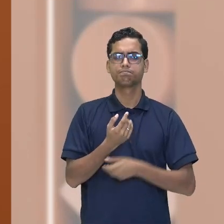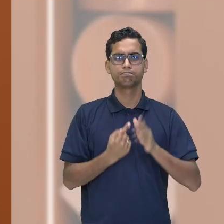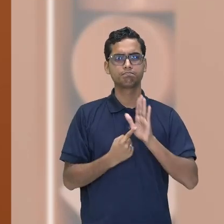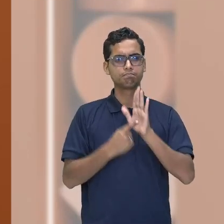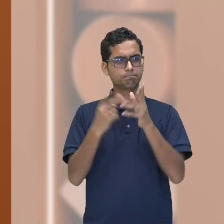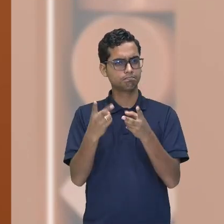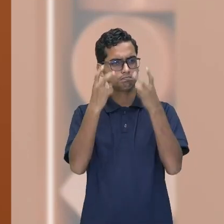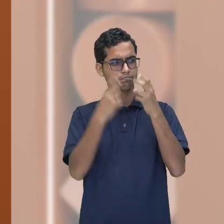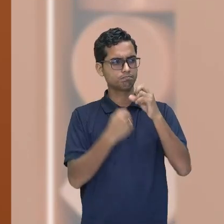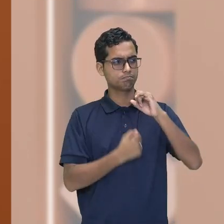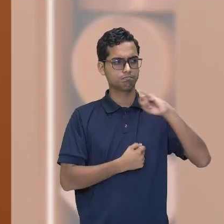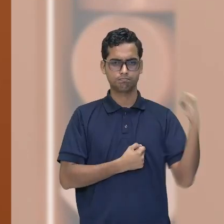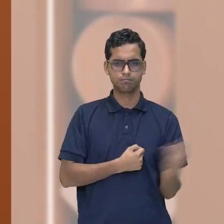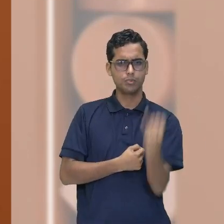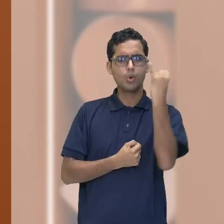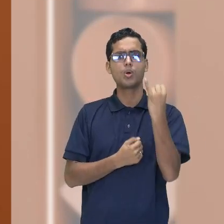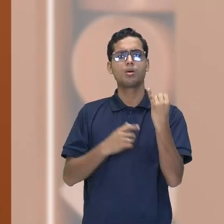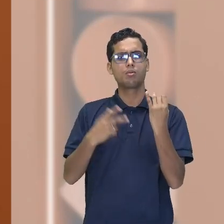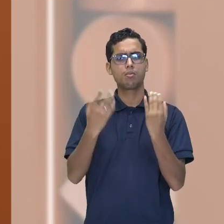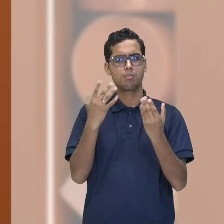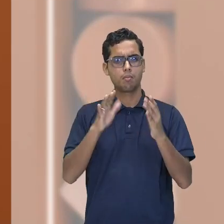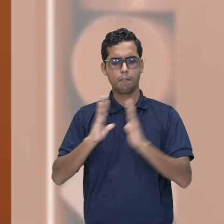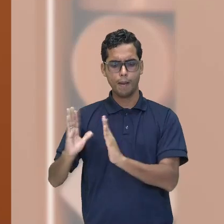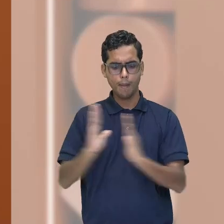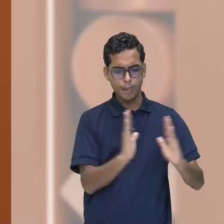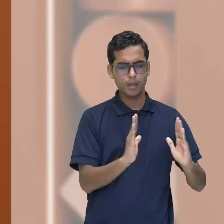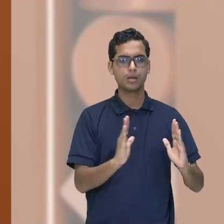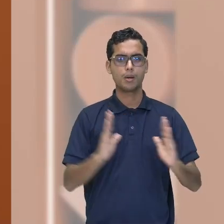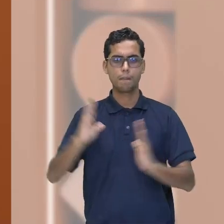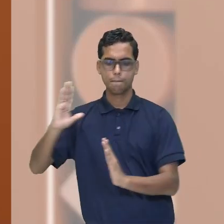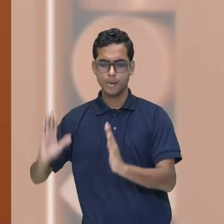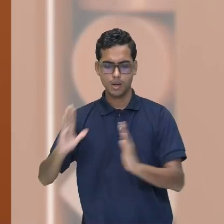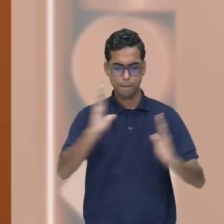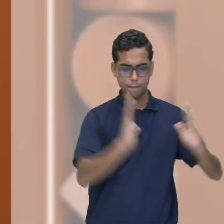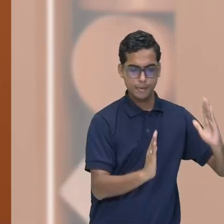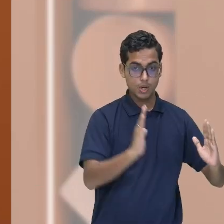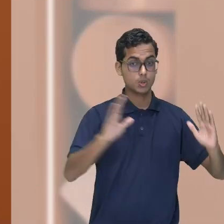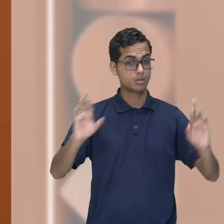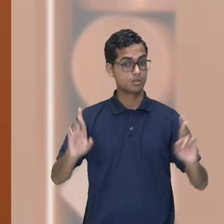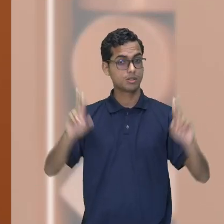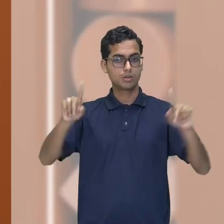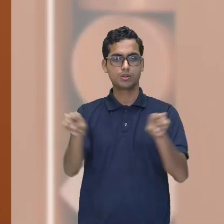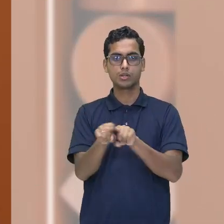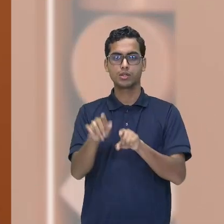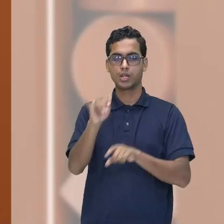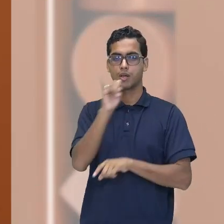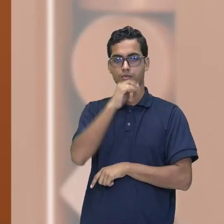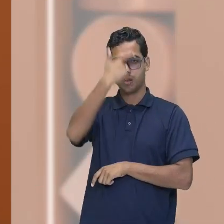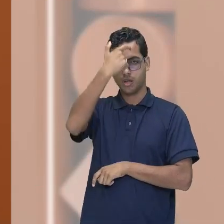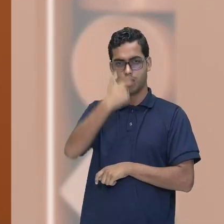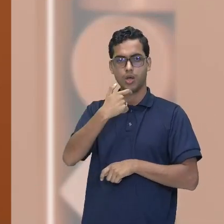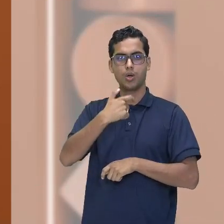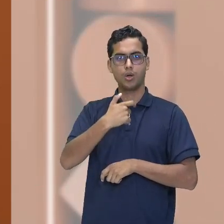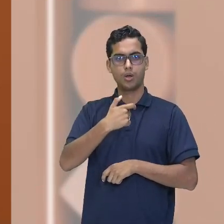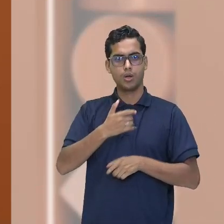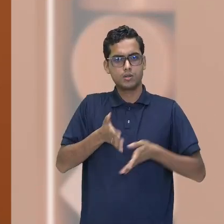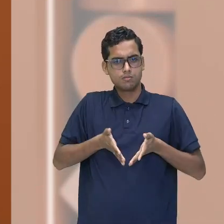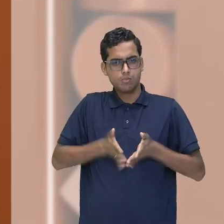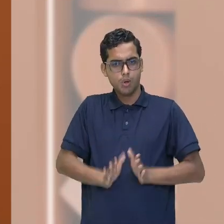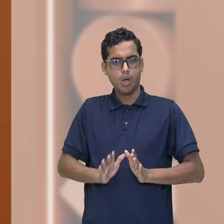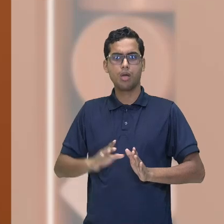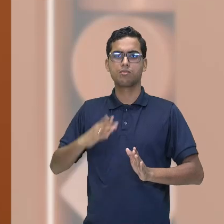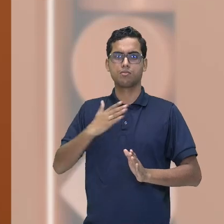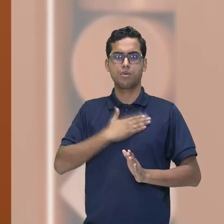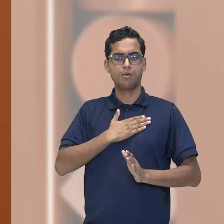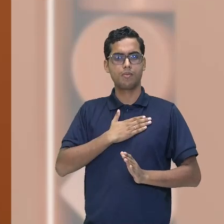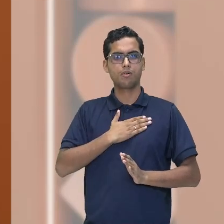para dividir fases diferentes. Como, por exemplo, meu nascimento. Para mim, foi um evento histórico